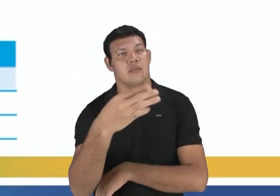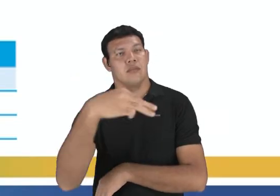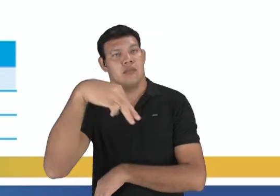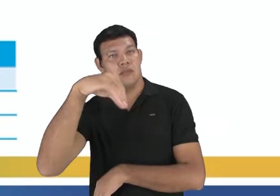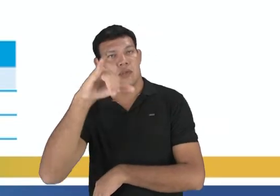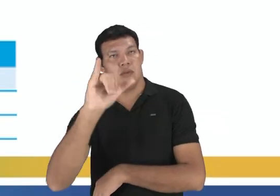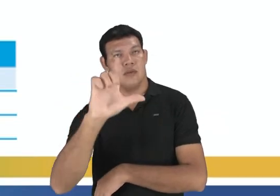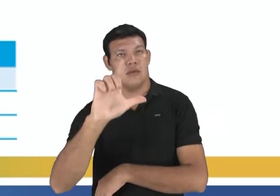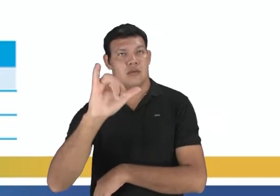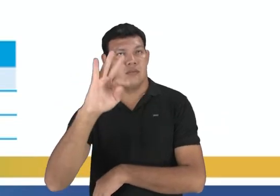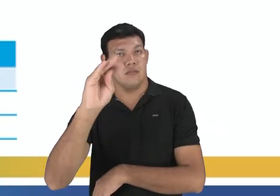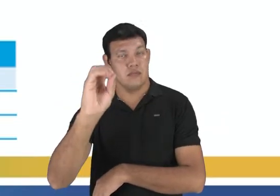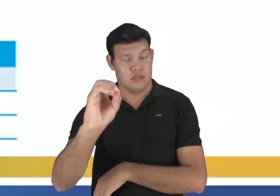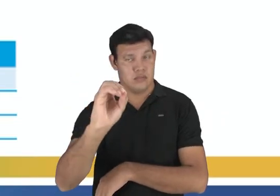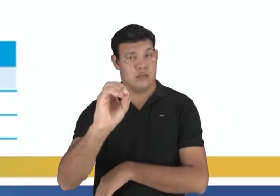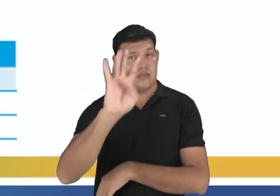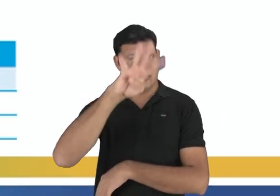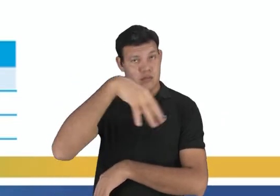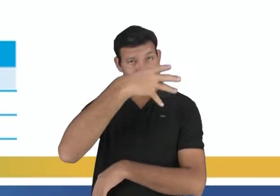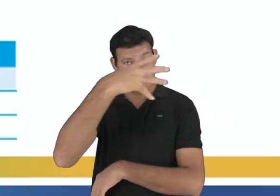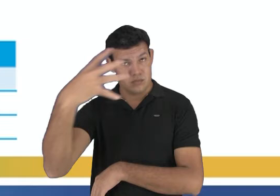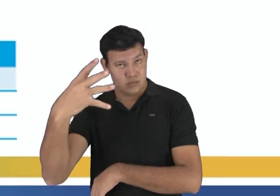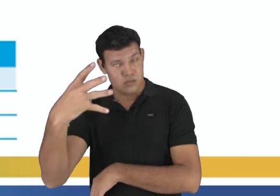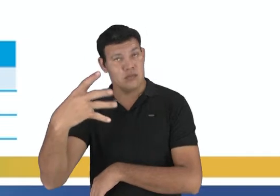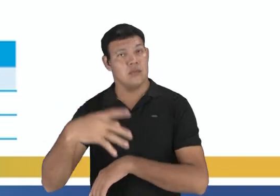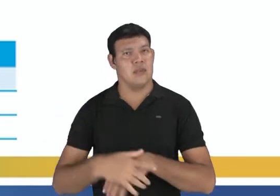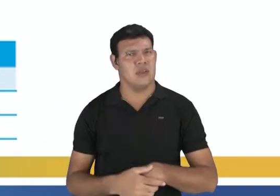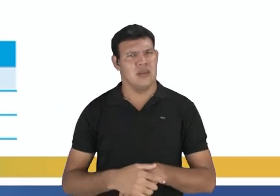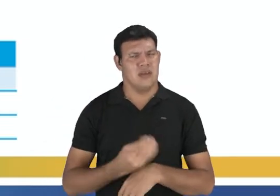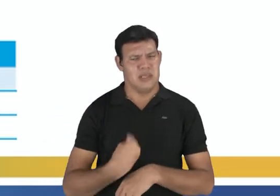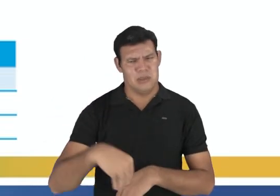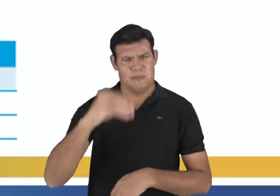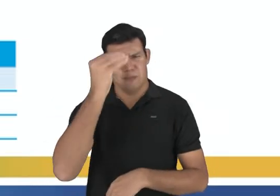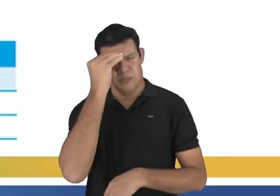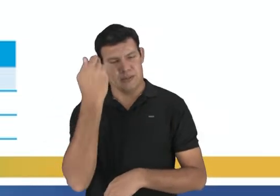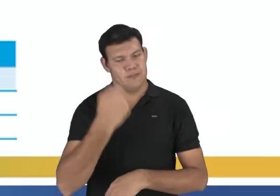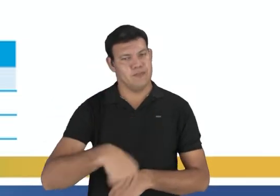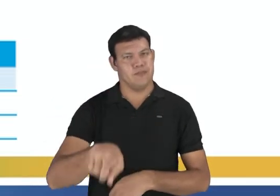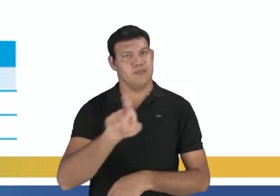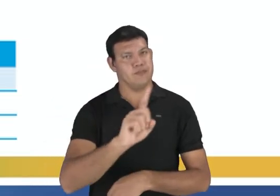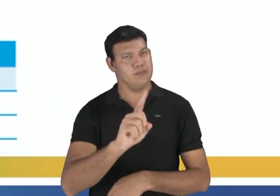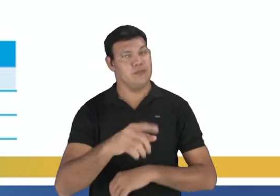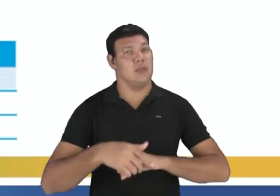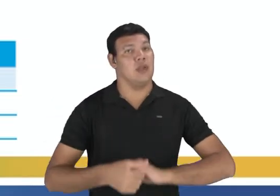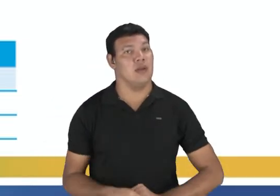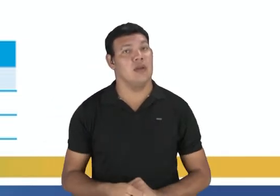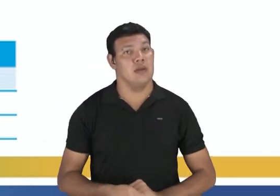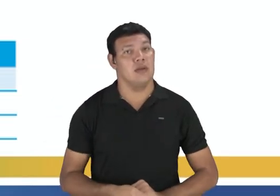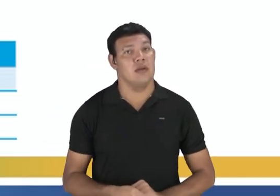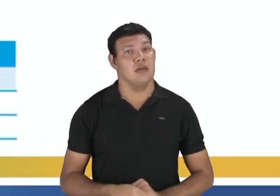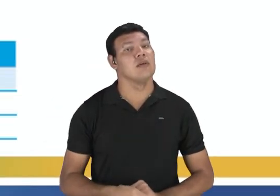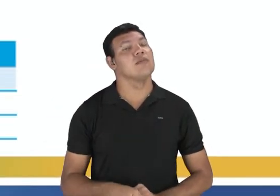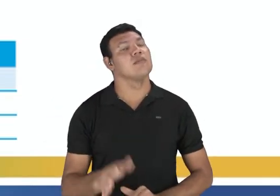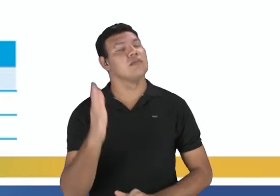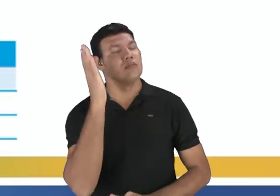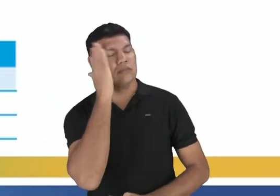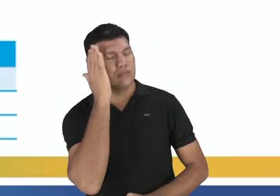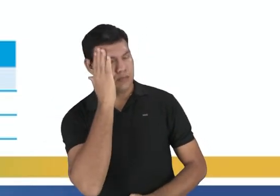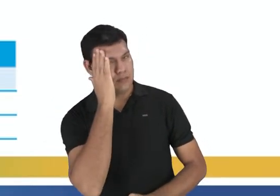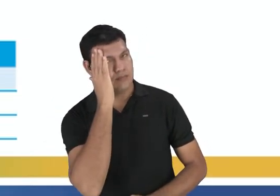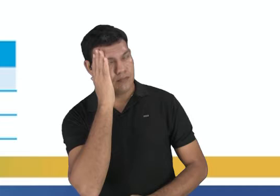submúltiplos. Mas não se preocupem em decorar todos eles. Basta você